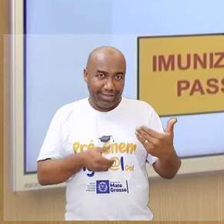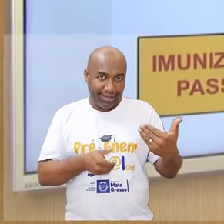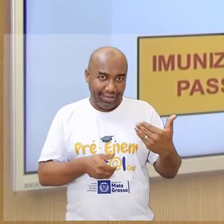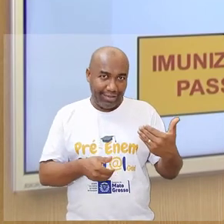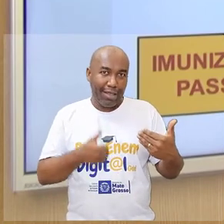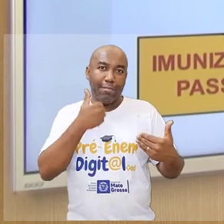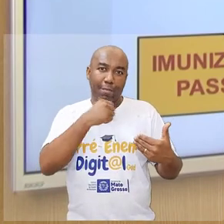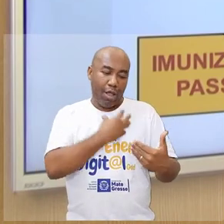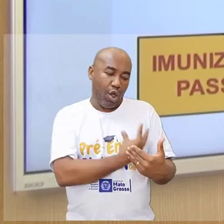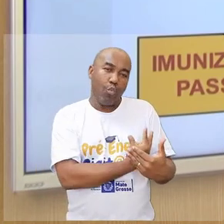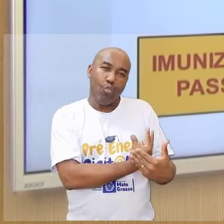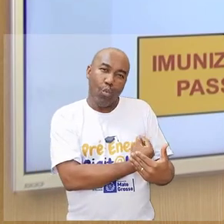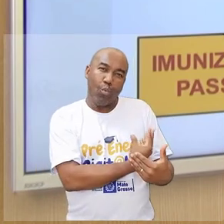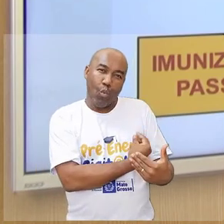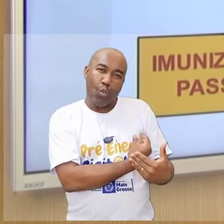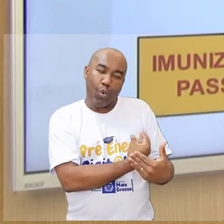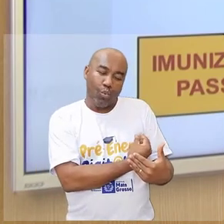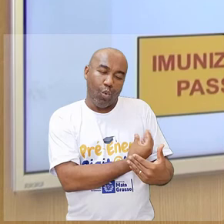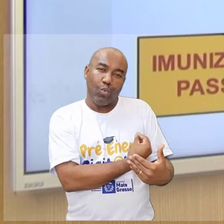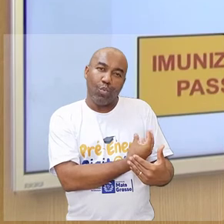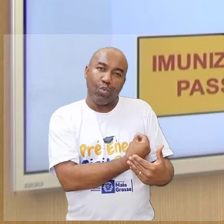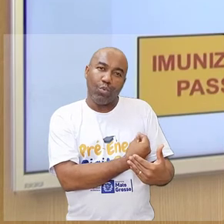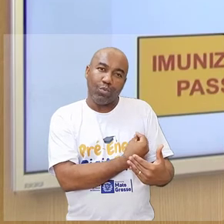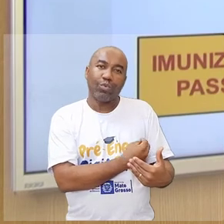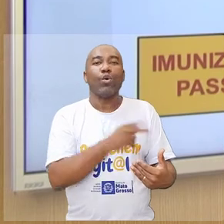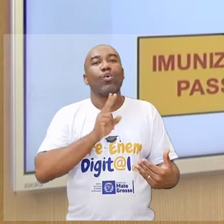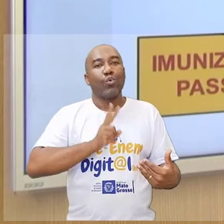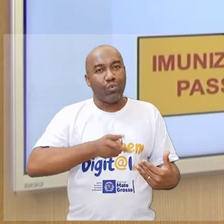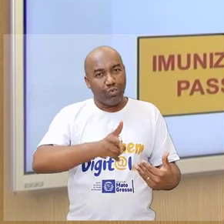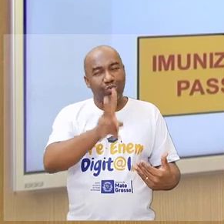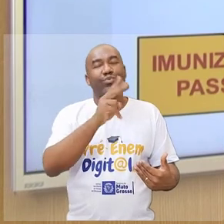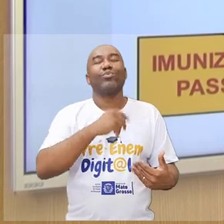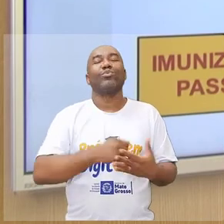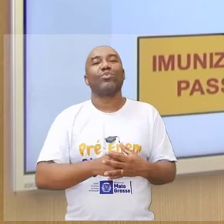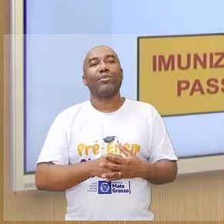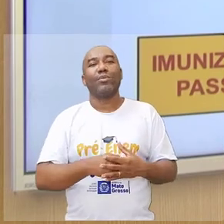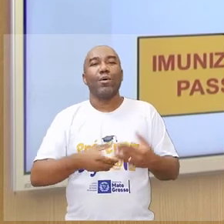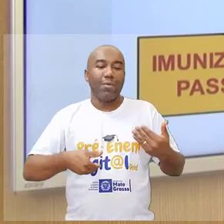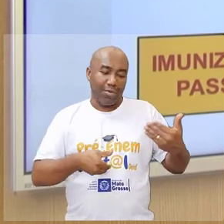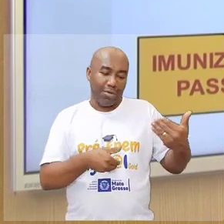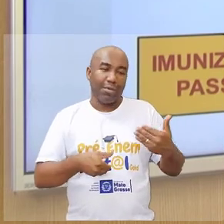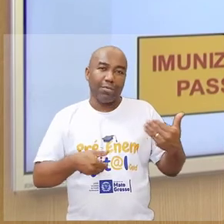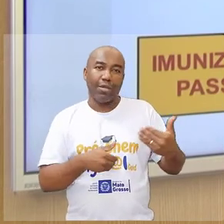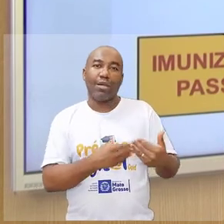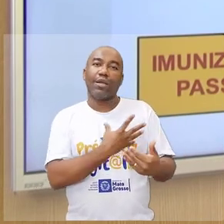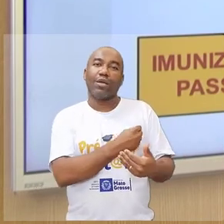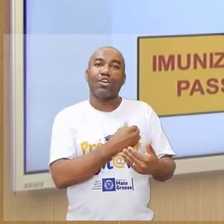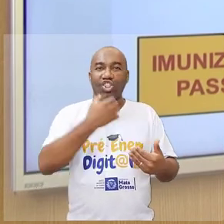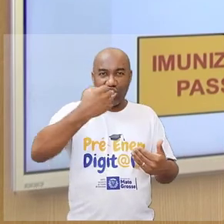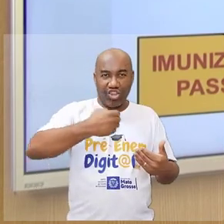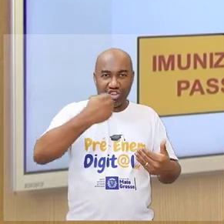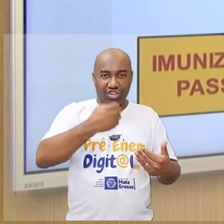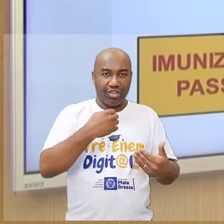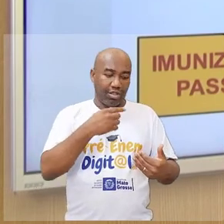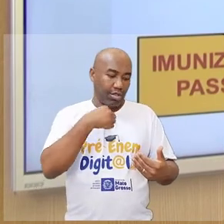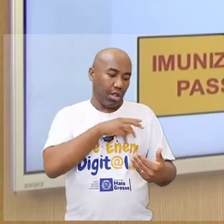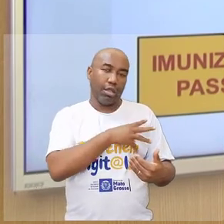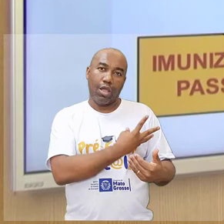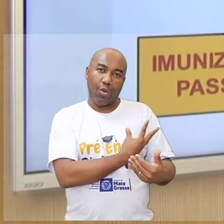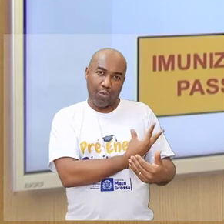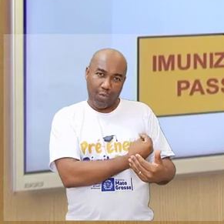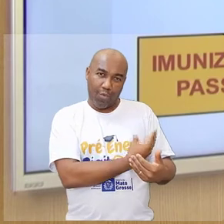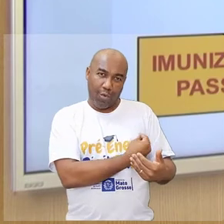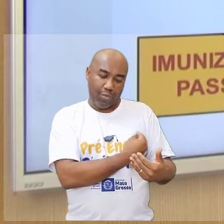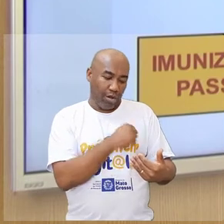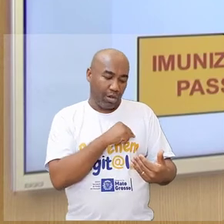leite existem anticorpos. O bebê, ao receber leite, ele está